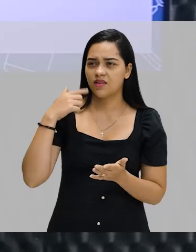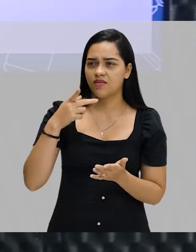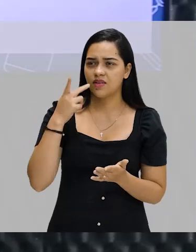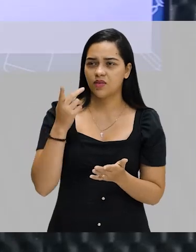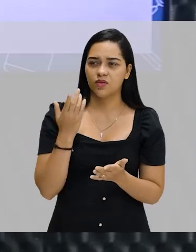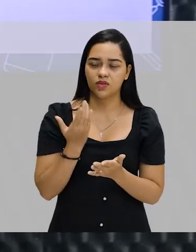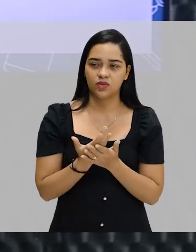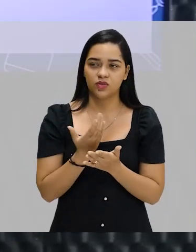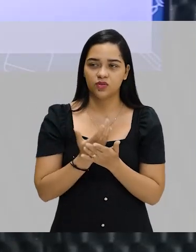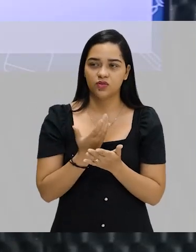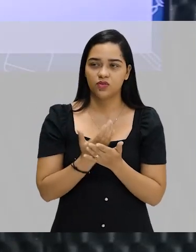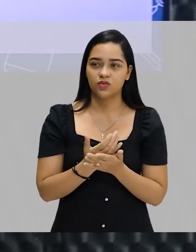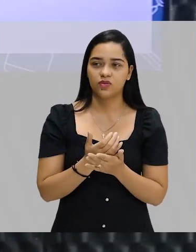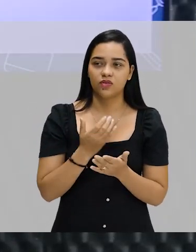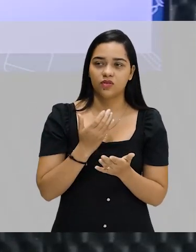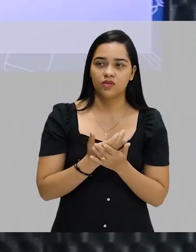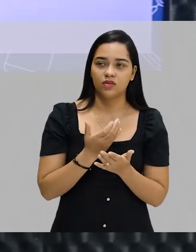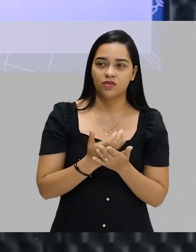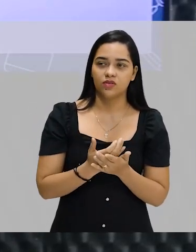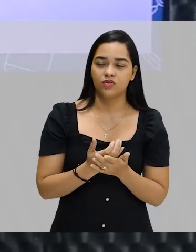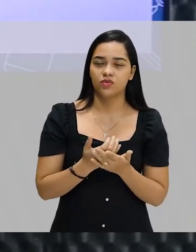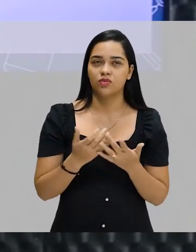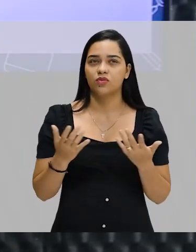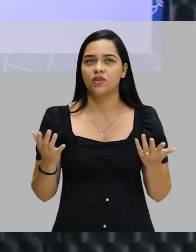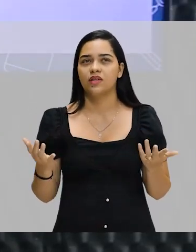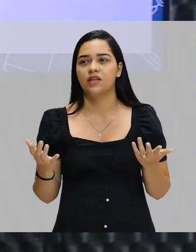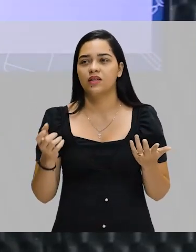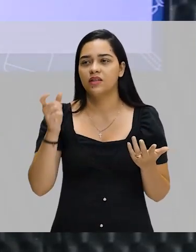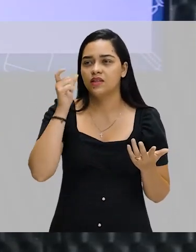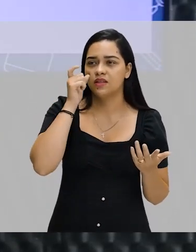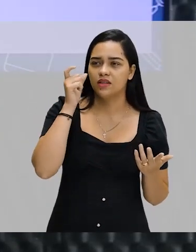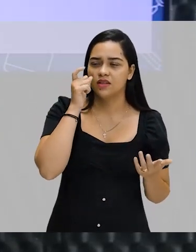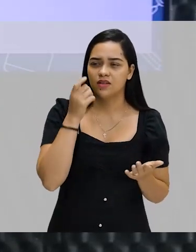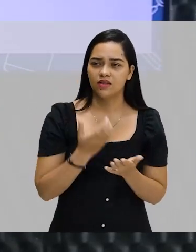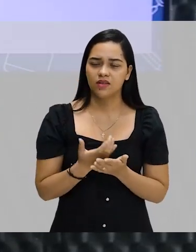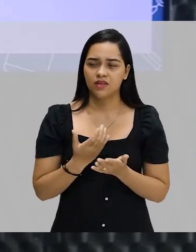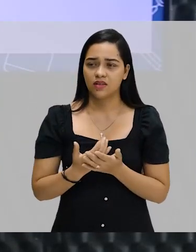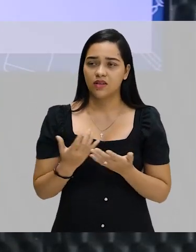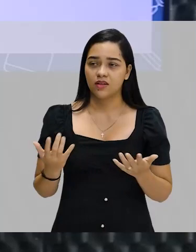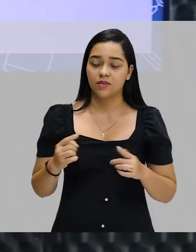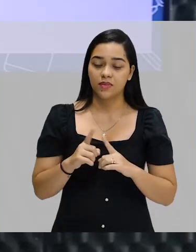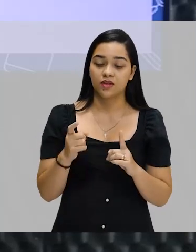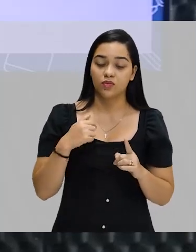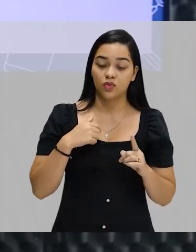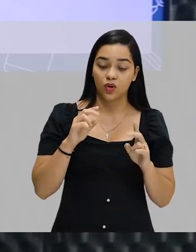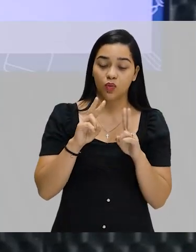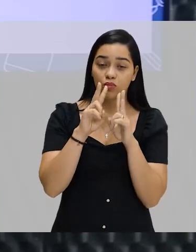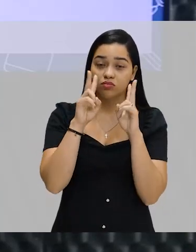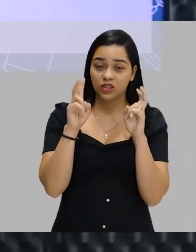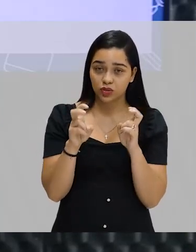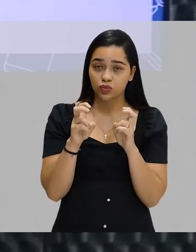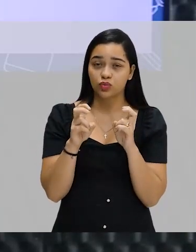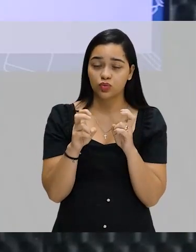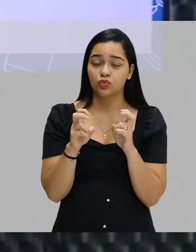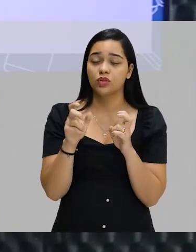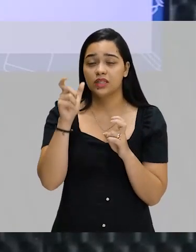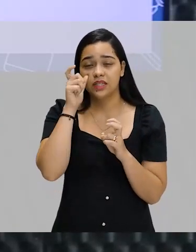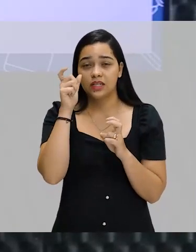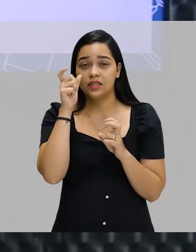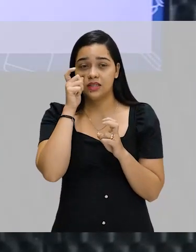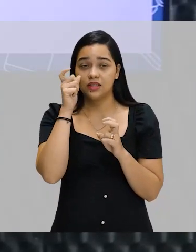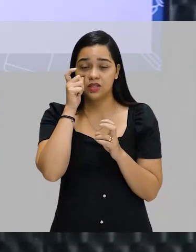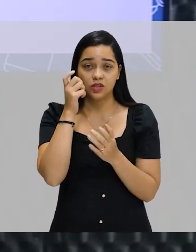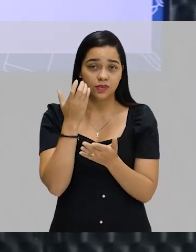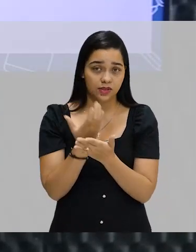um estudo, aí ia ficar um estudo bem interessante de estudar, ia ficar redundante, mas não, eu falei um assunto bem interessante,